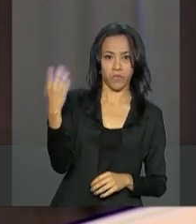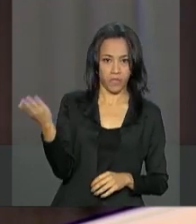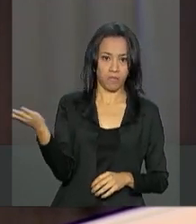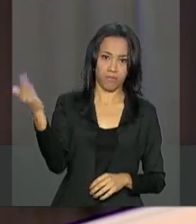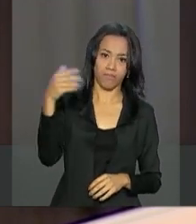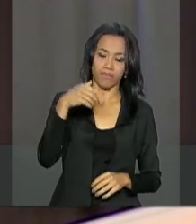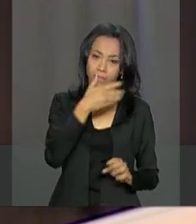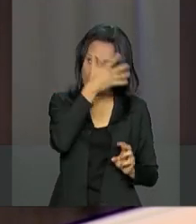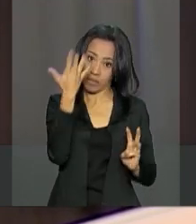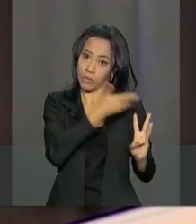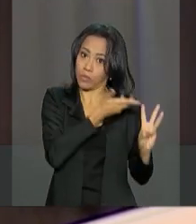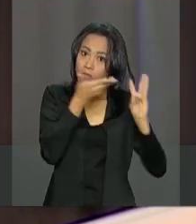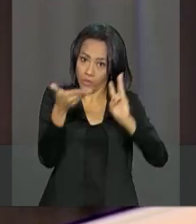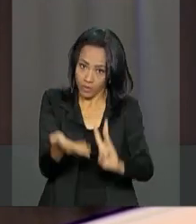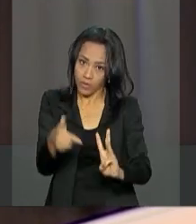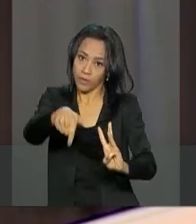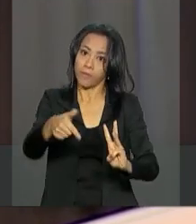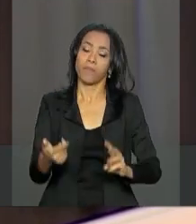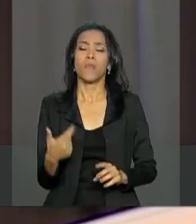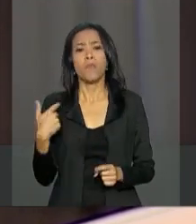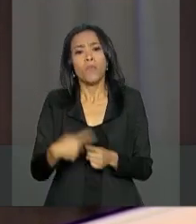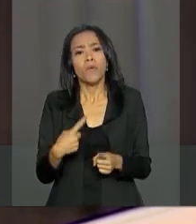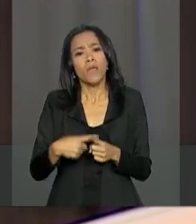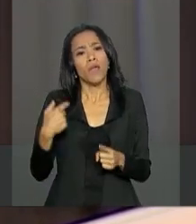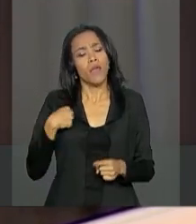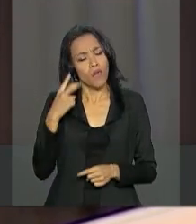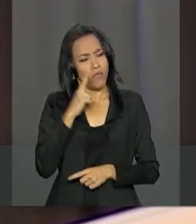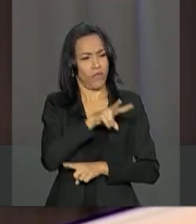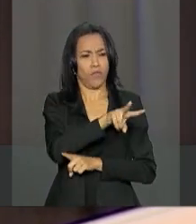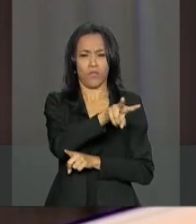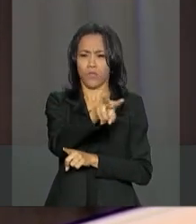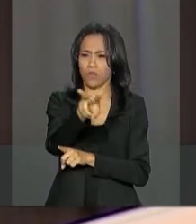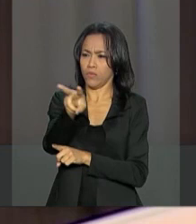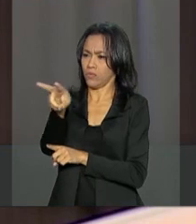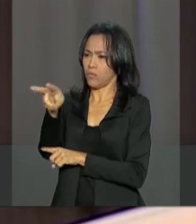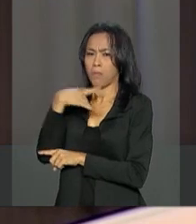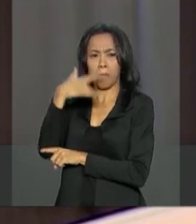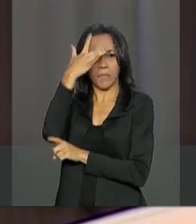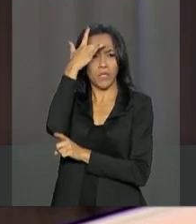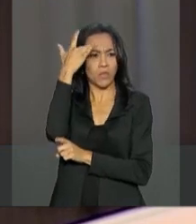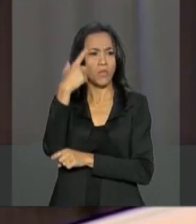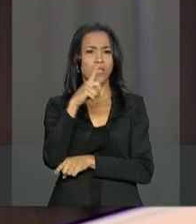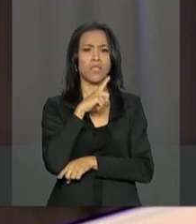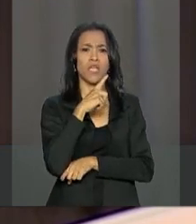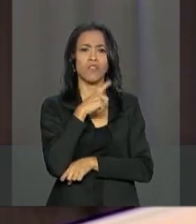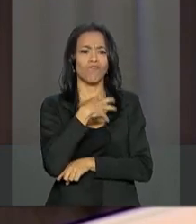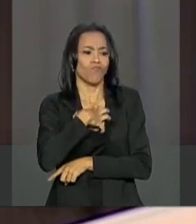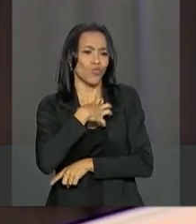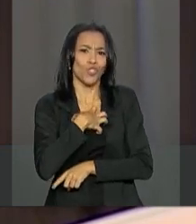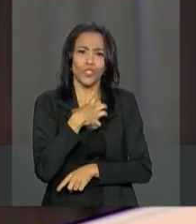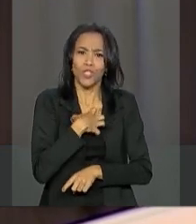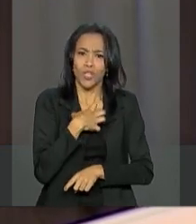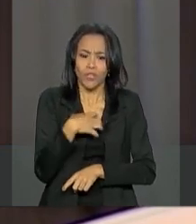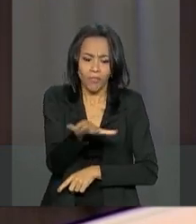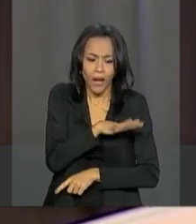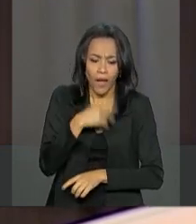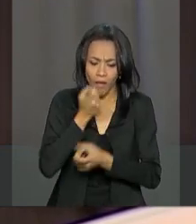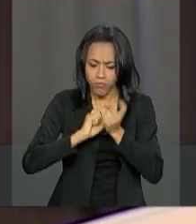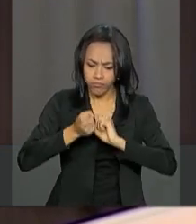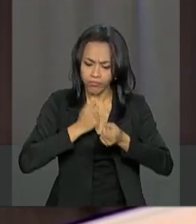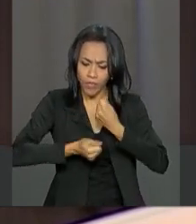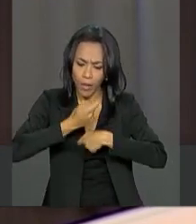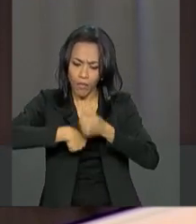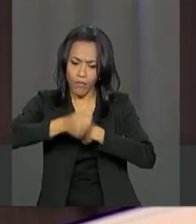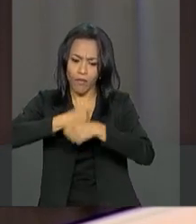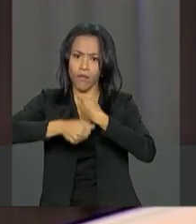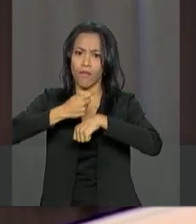a esta abertura, porque eu vejo aqui pessoas que têm vocação, por vocação, empreendedorismo, o crescimento,